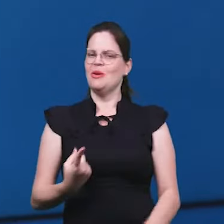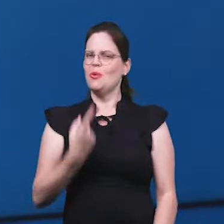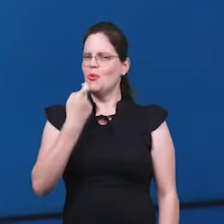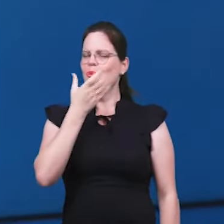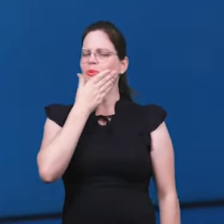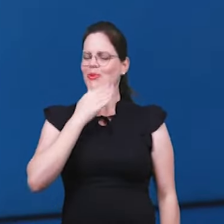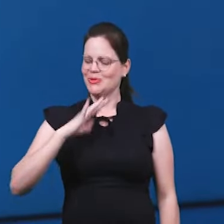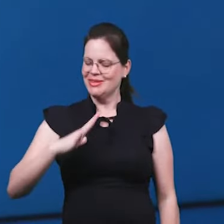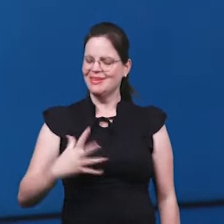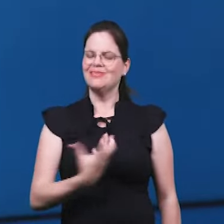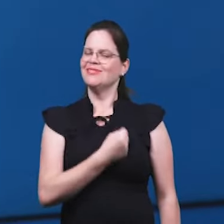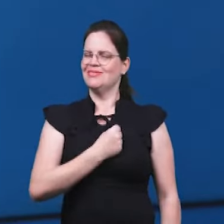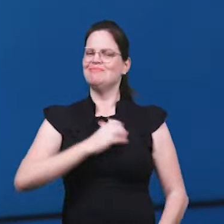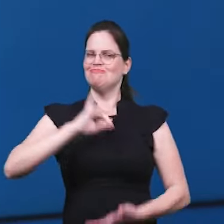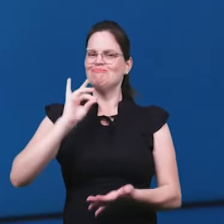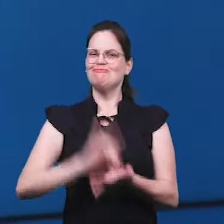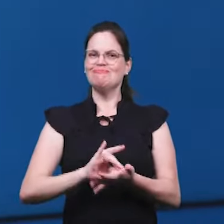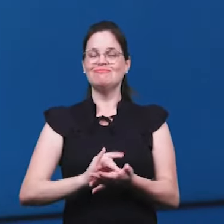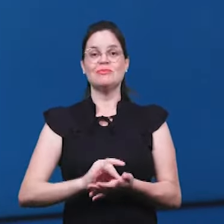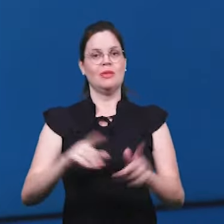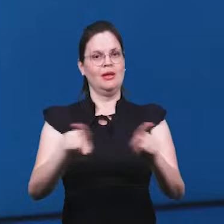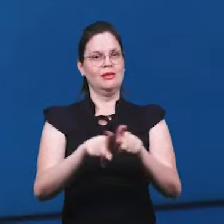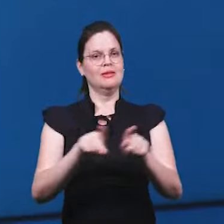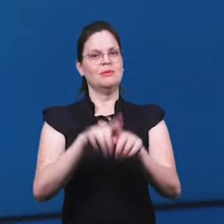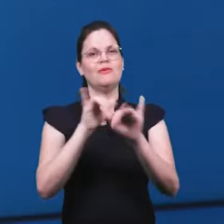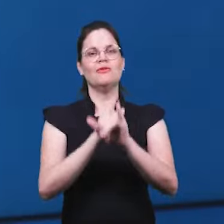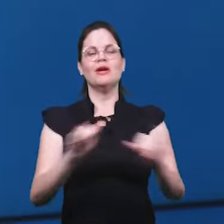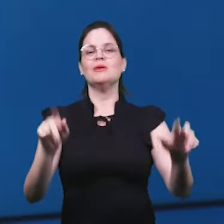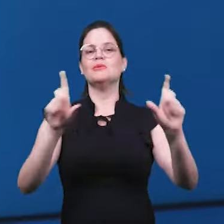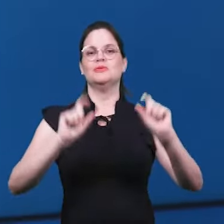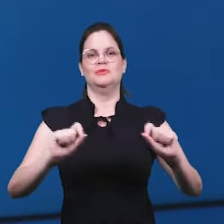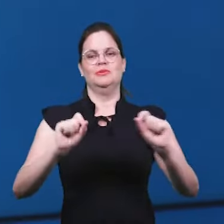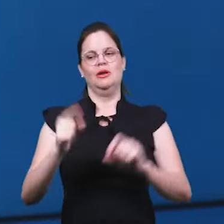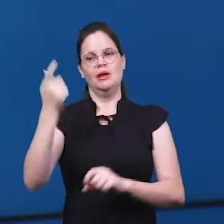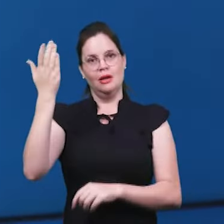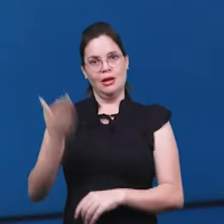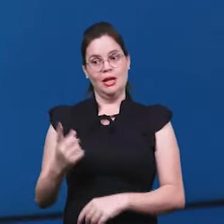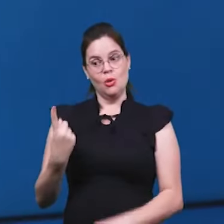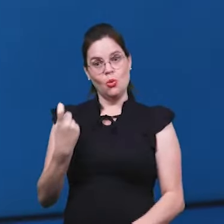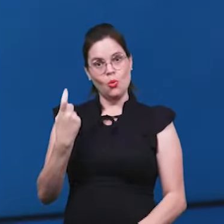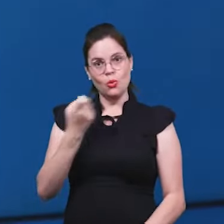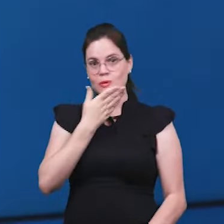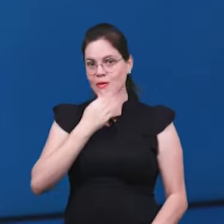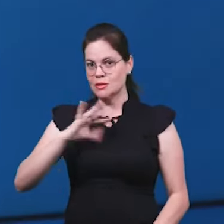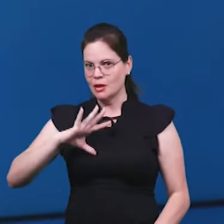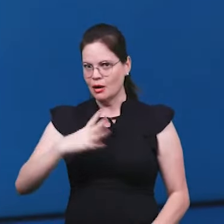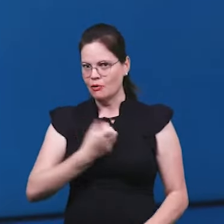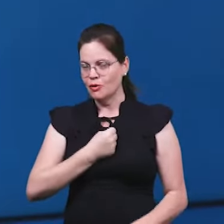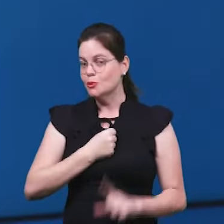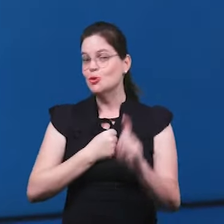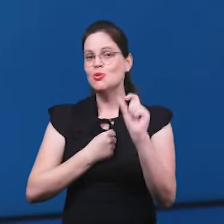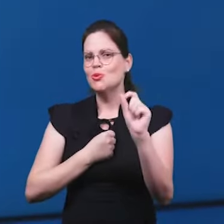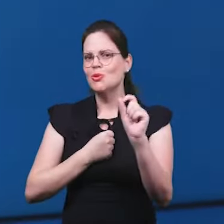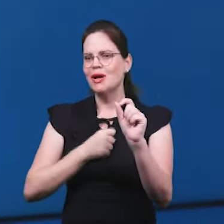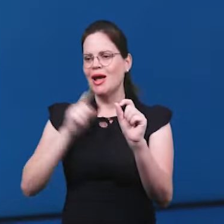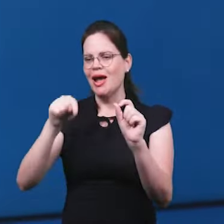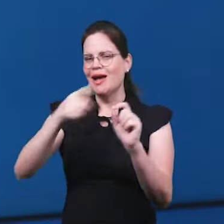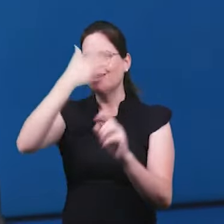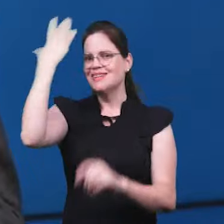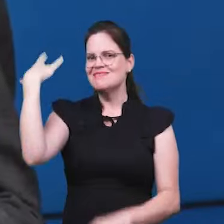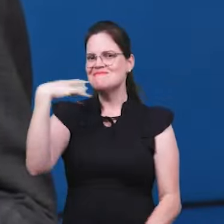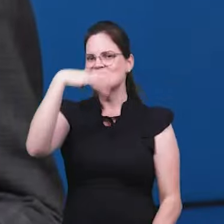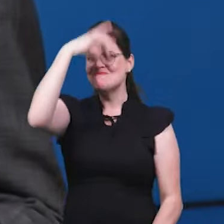que é o nosso único Salvador. E eu quero dizer ainda mais, Ele é o nosso único Salvador e Ele é aquele